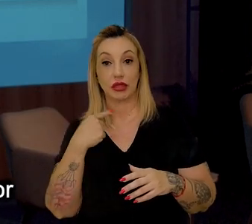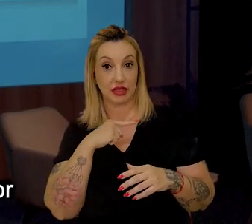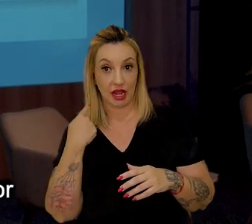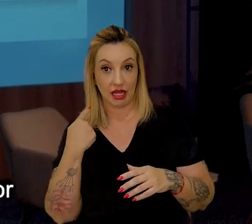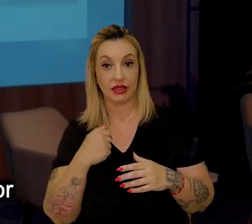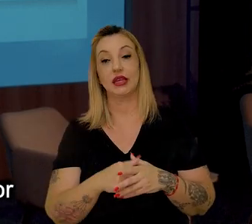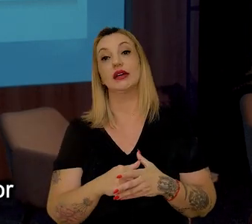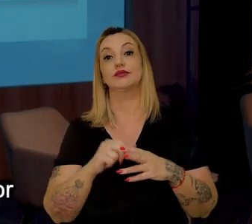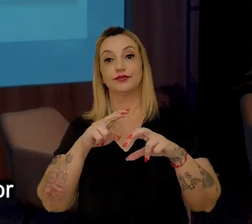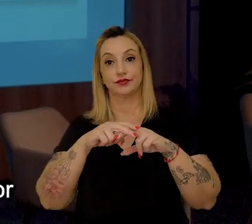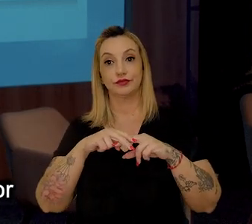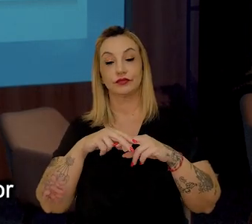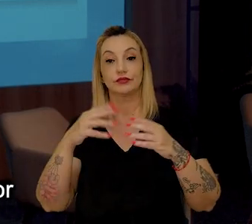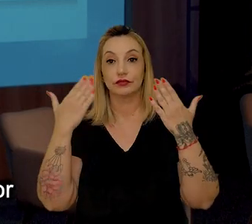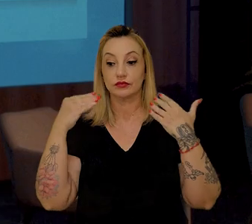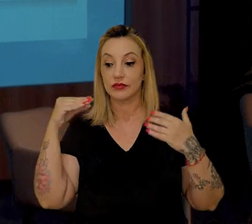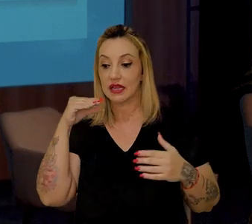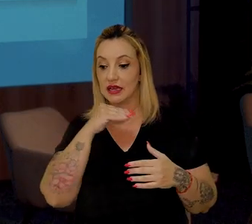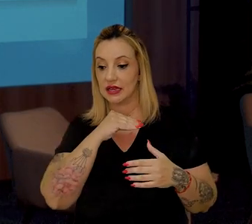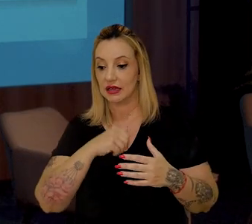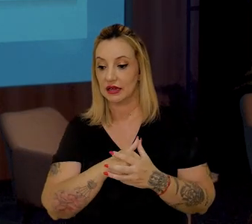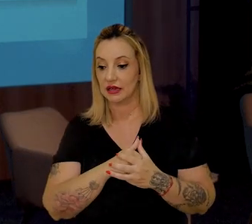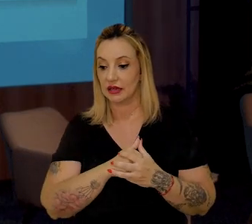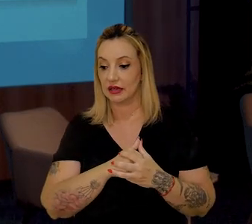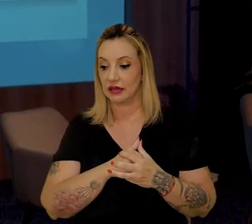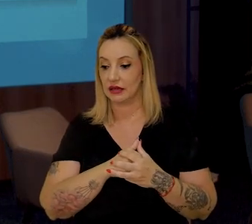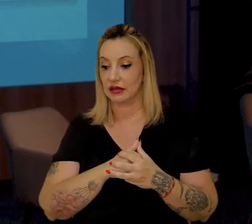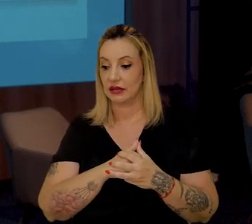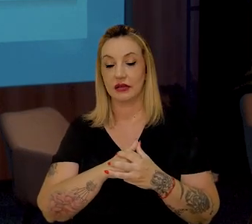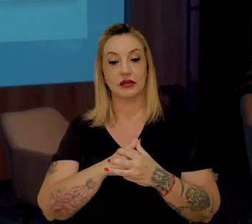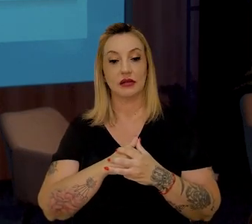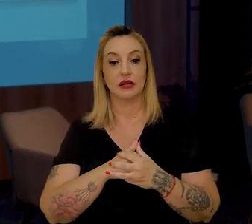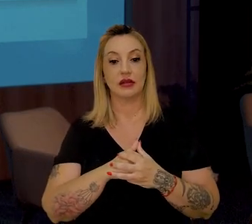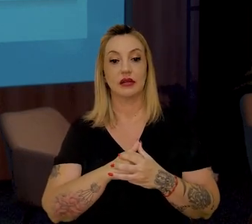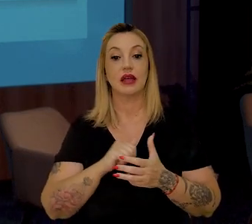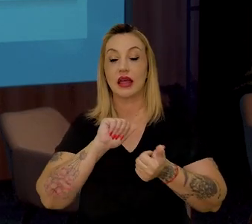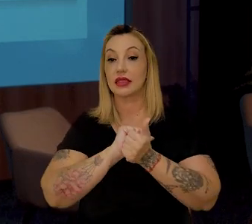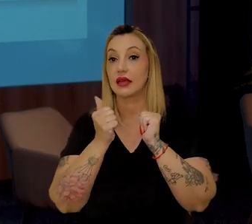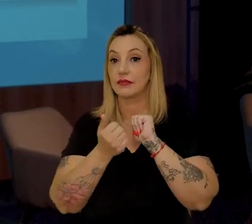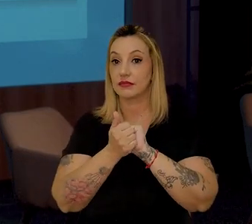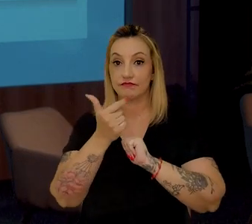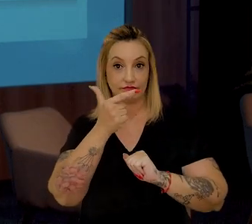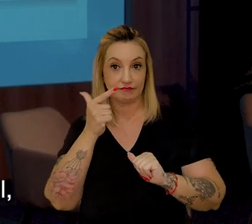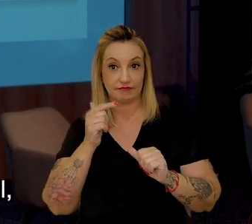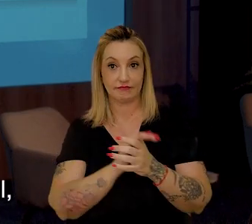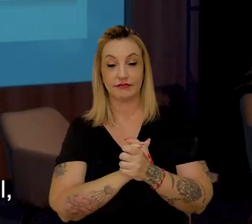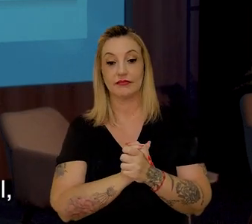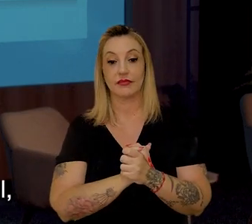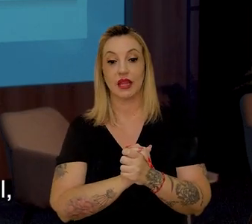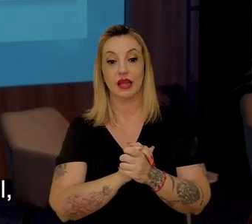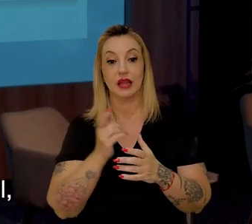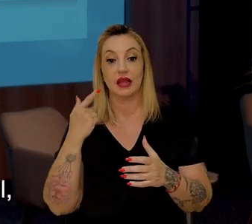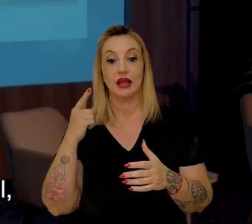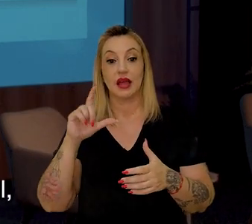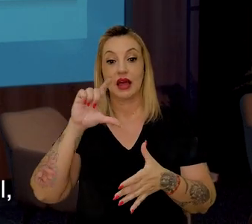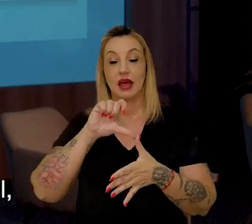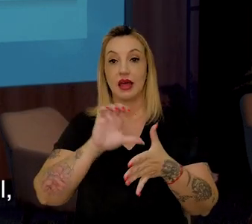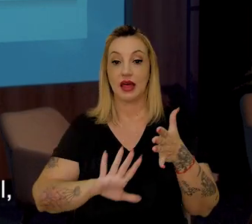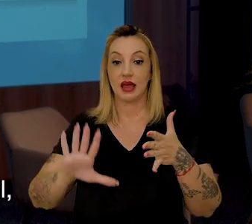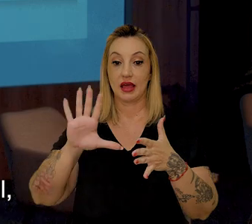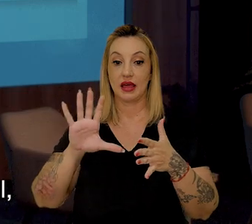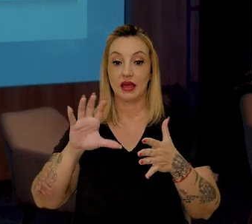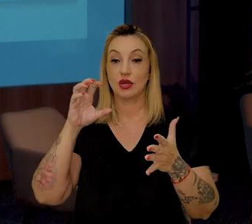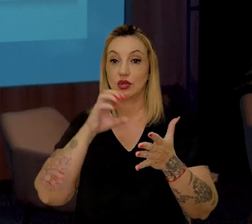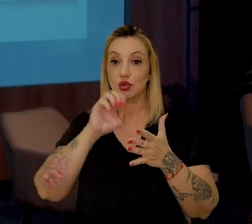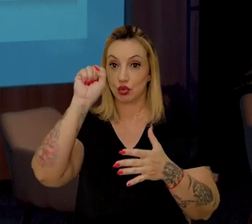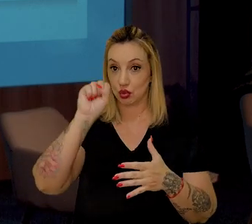e mortalidade por calor né não estão adaptados a isso né na nossa América Central e